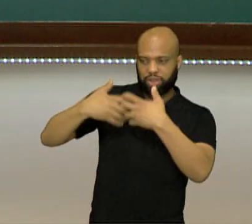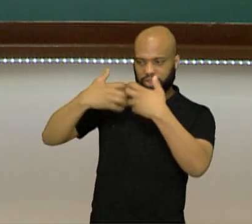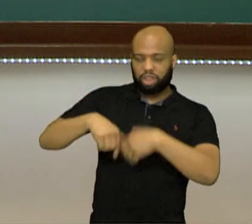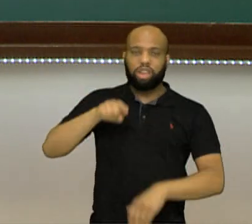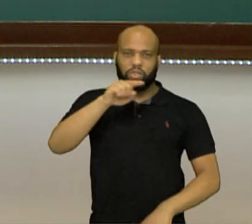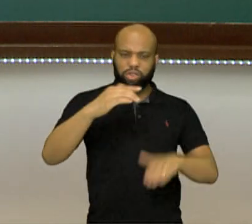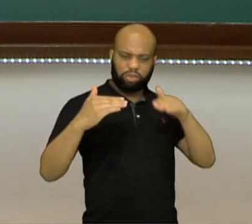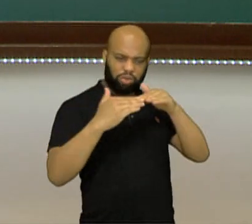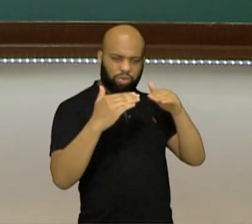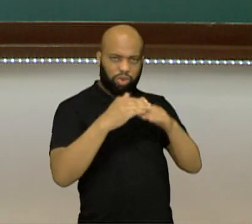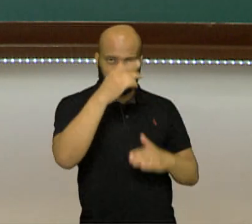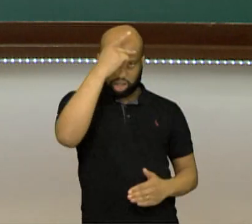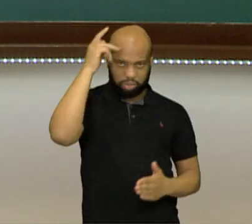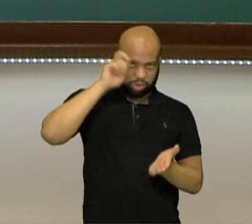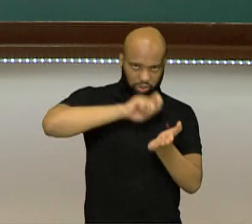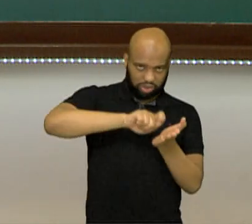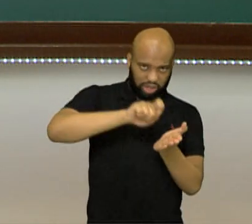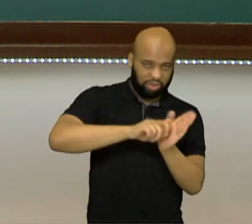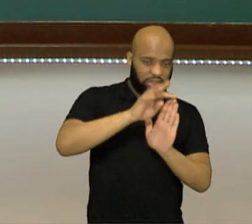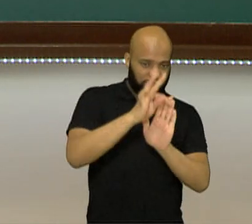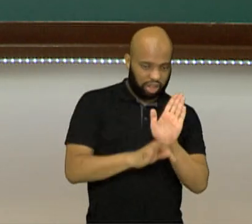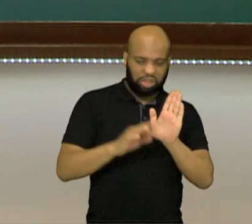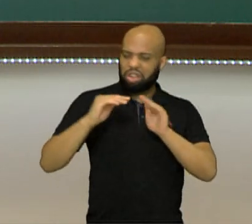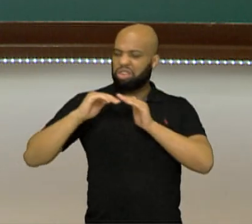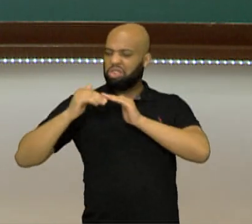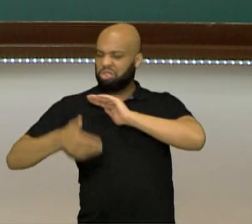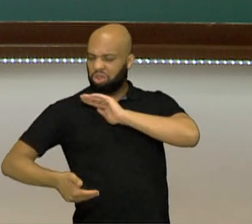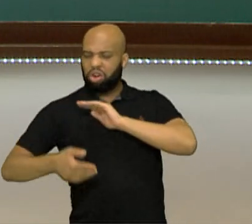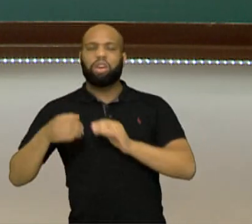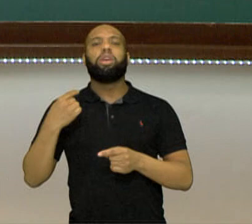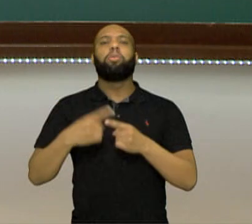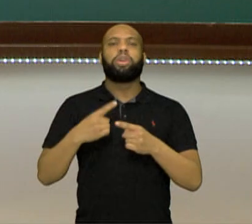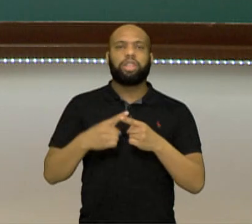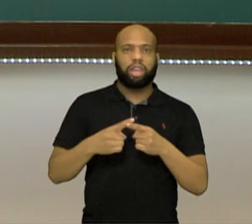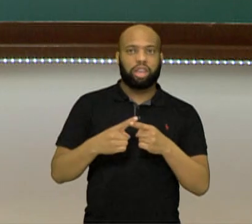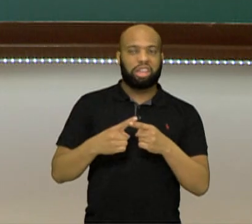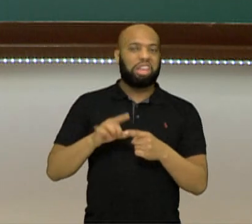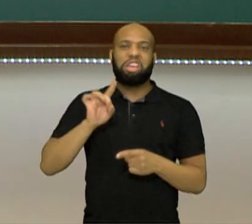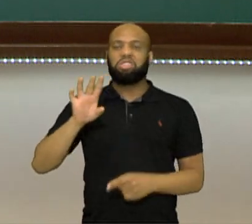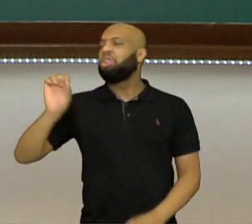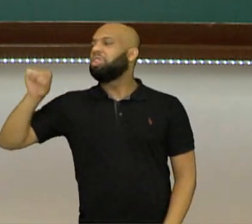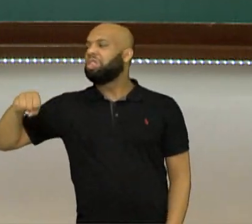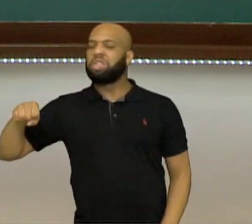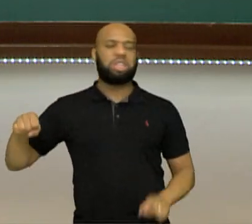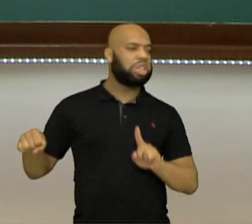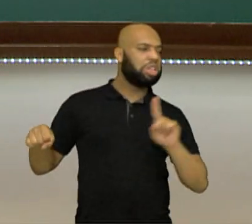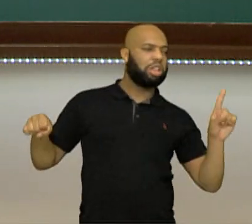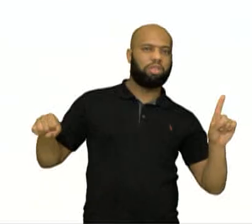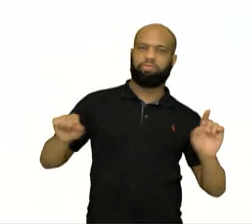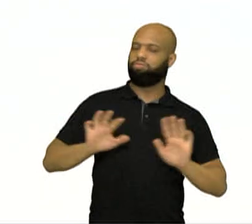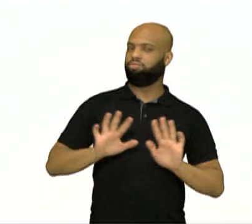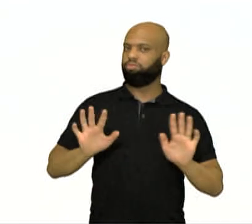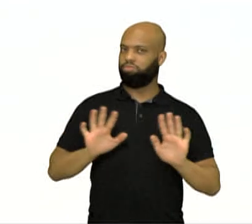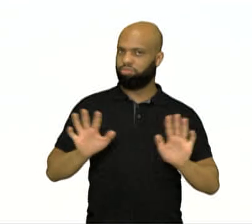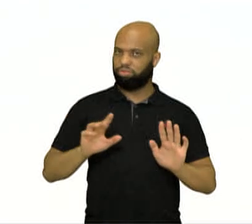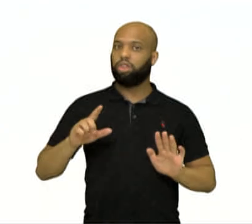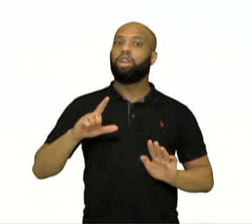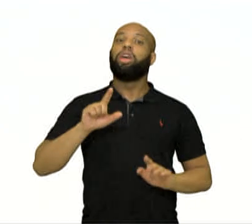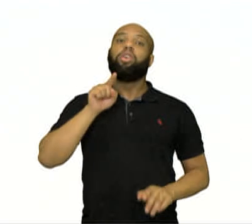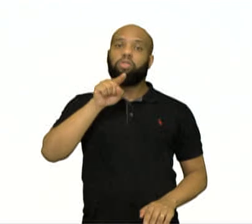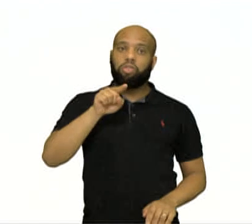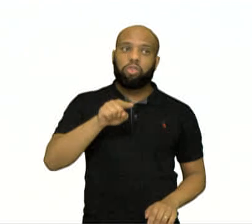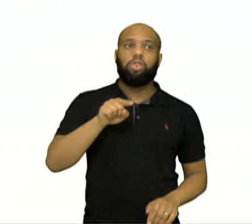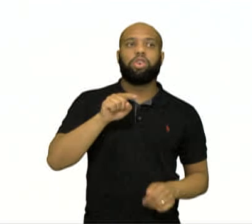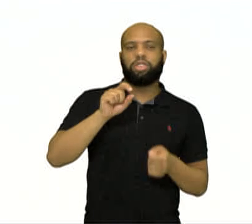concorda com a autora? Discorda? Por quê? Lembra que porque sim e porque não existe, hein? Compartilhe o artigo de opinião de